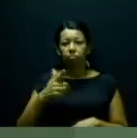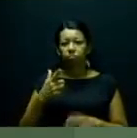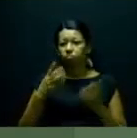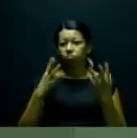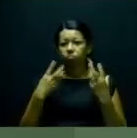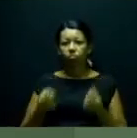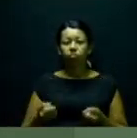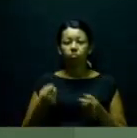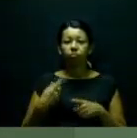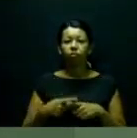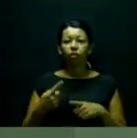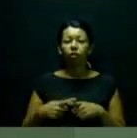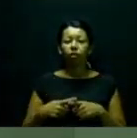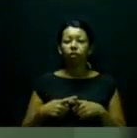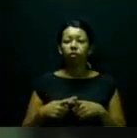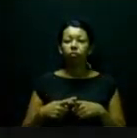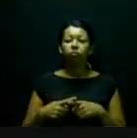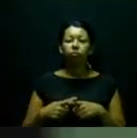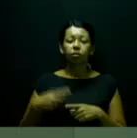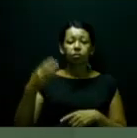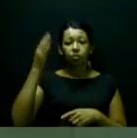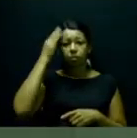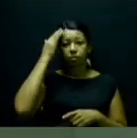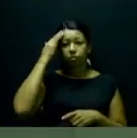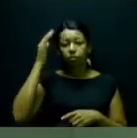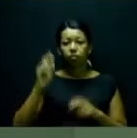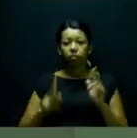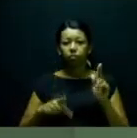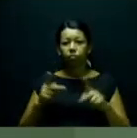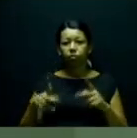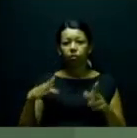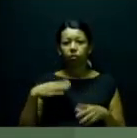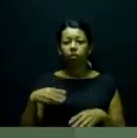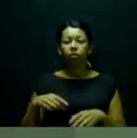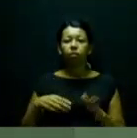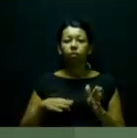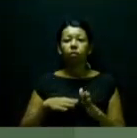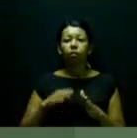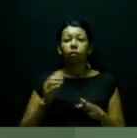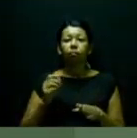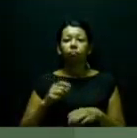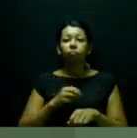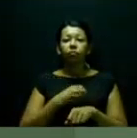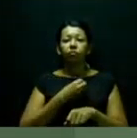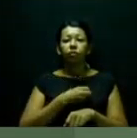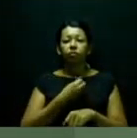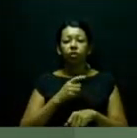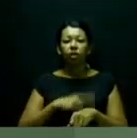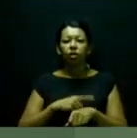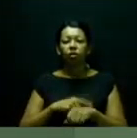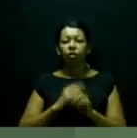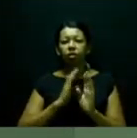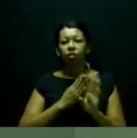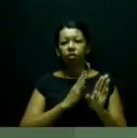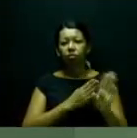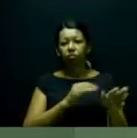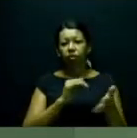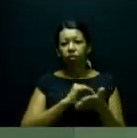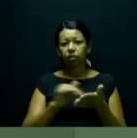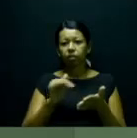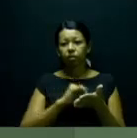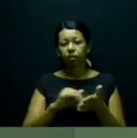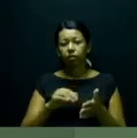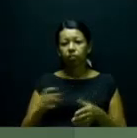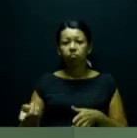principalmente se levarmos em conta que a população da nossa cidade passa horas em filas na referida secretaria,